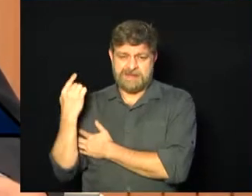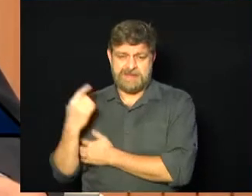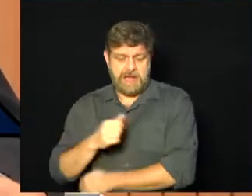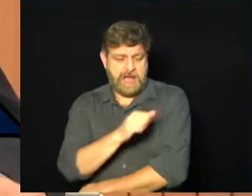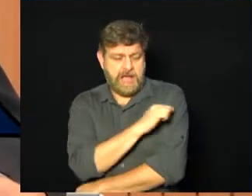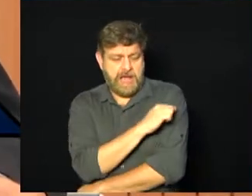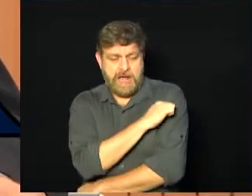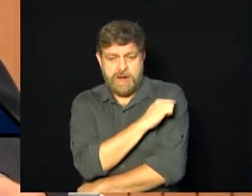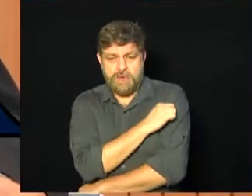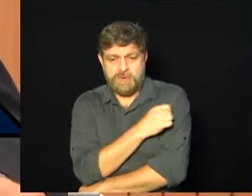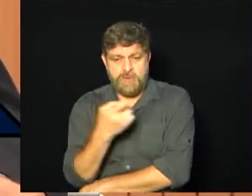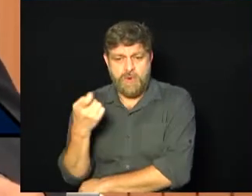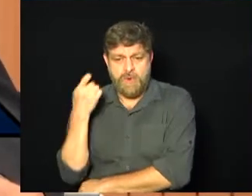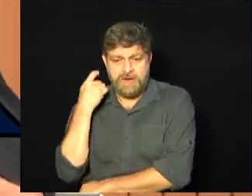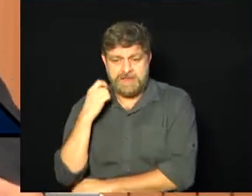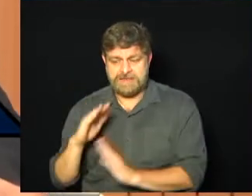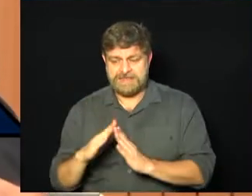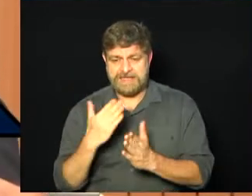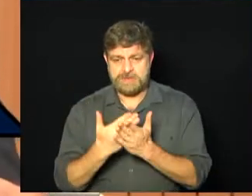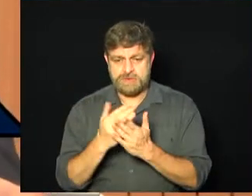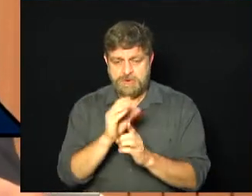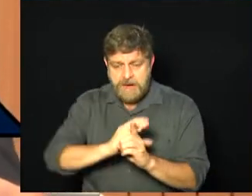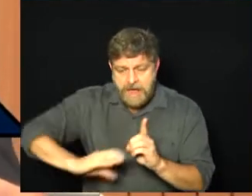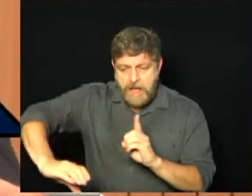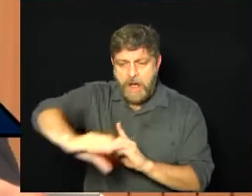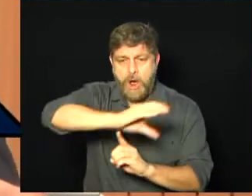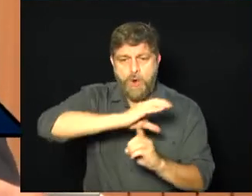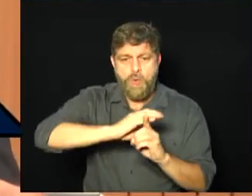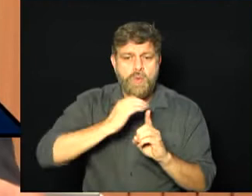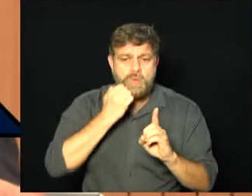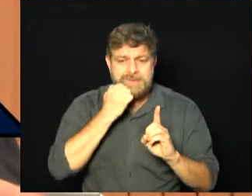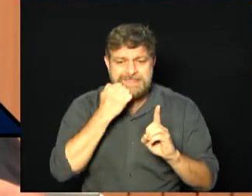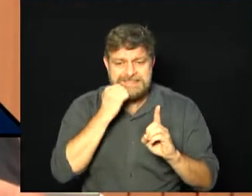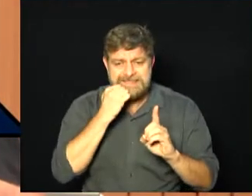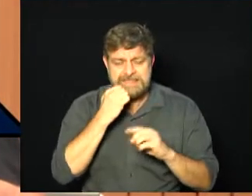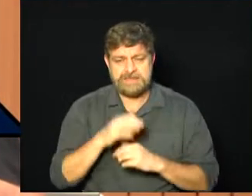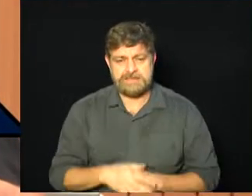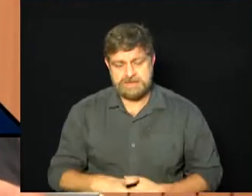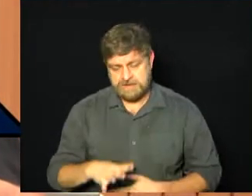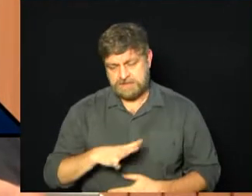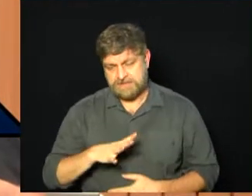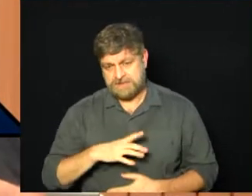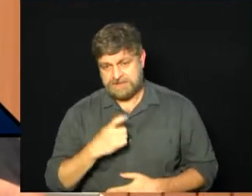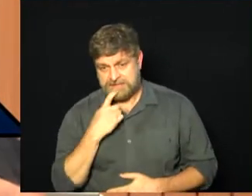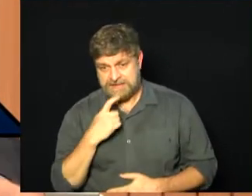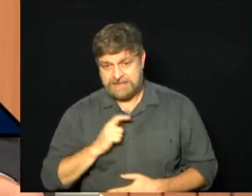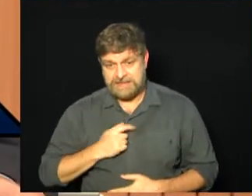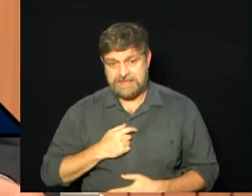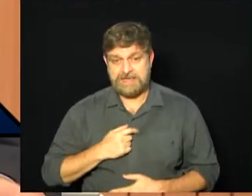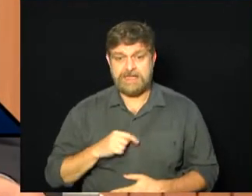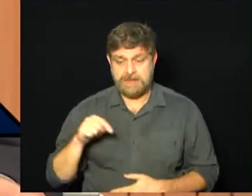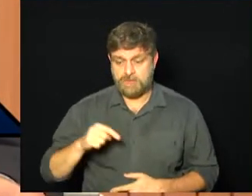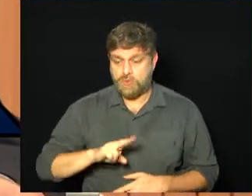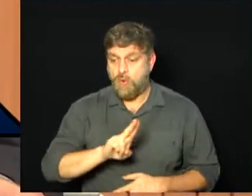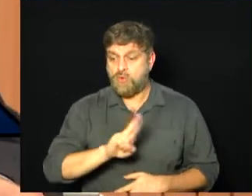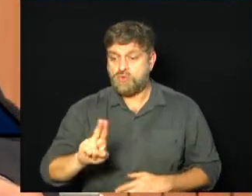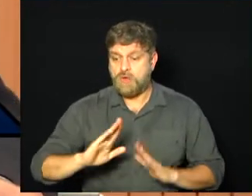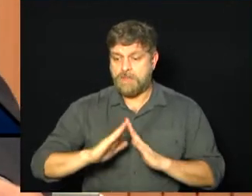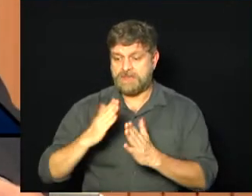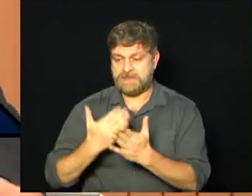do culto à ciência, né? Uma cidade que tem um colégio chamado Culto à Ciência